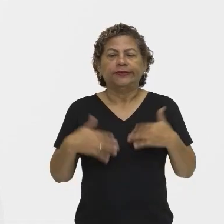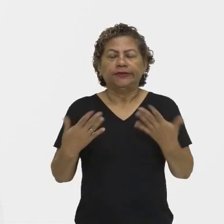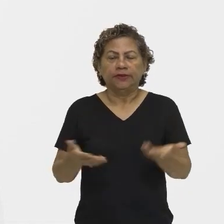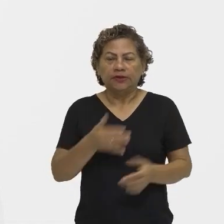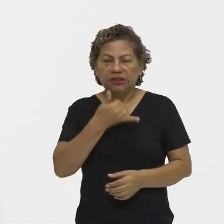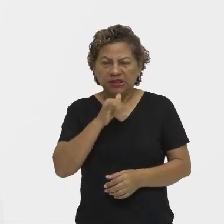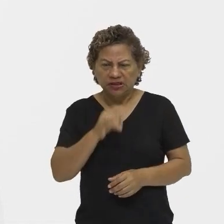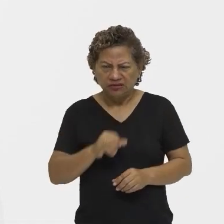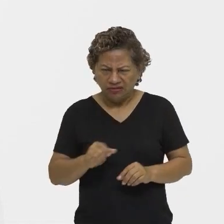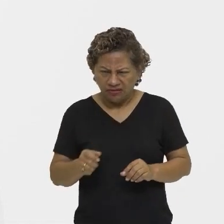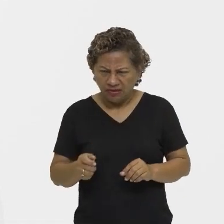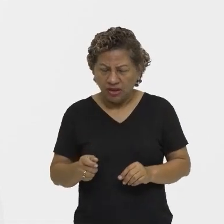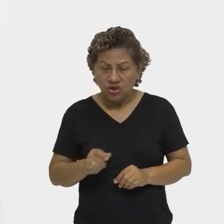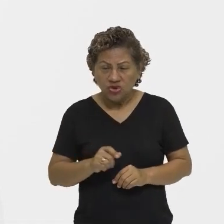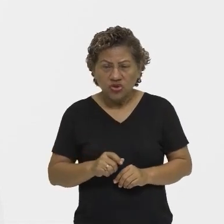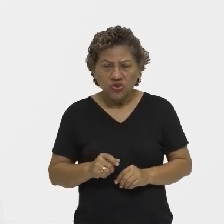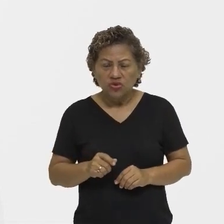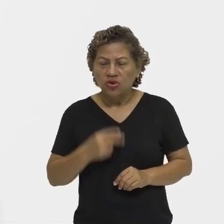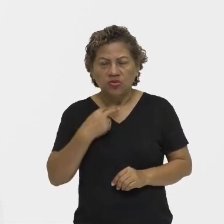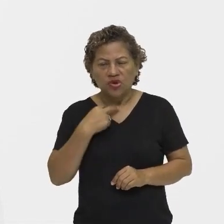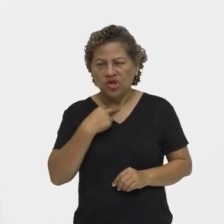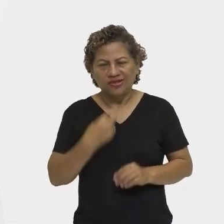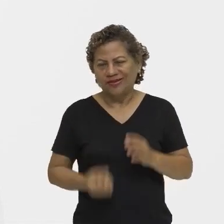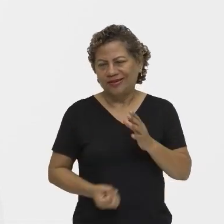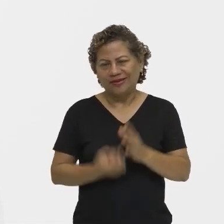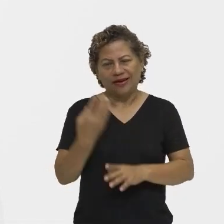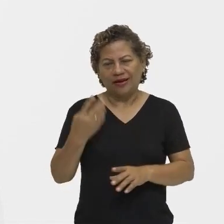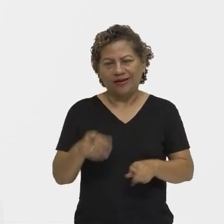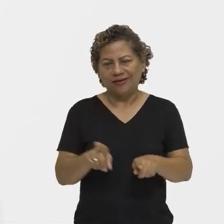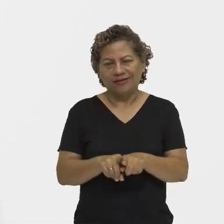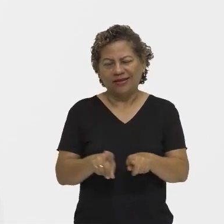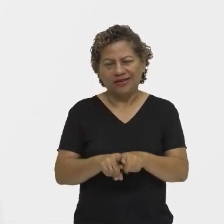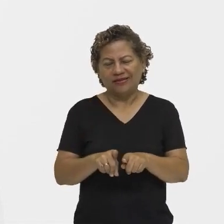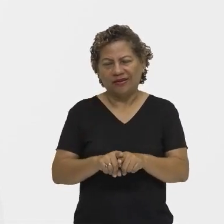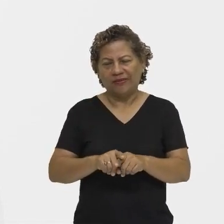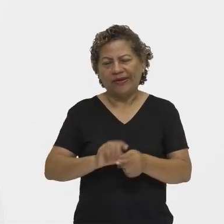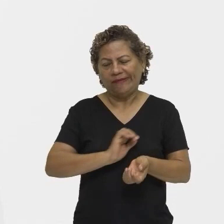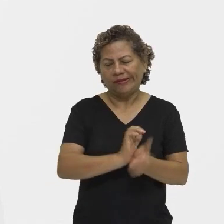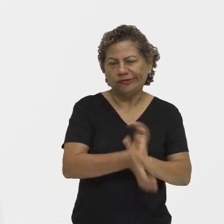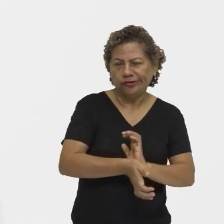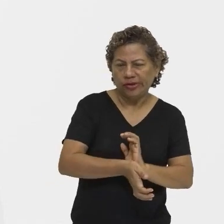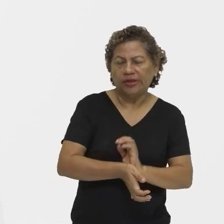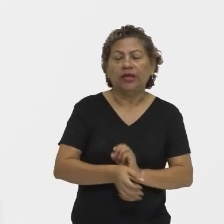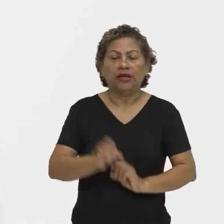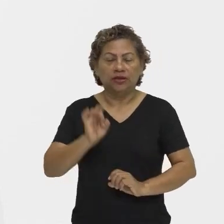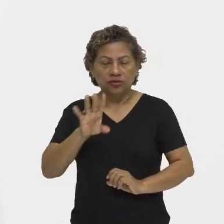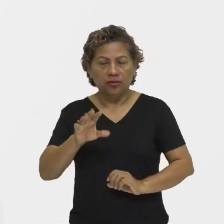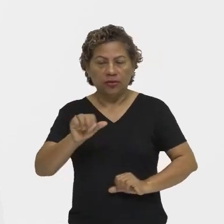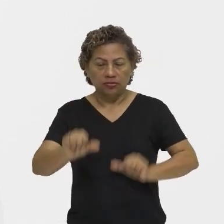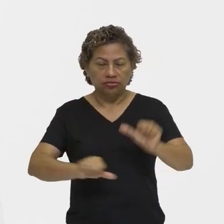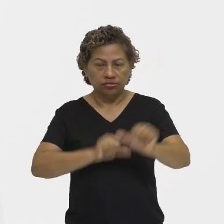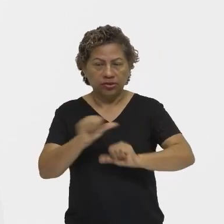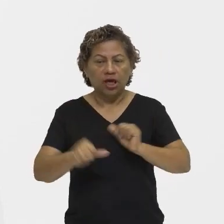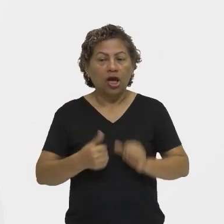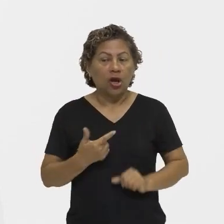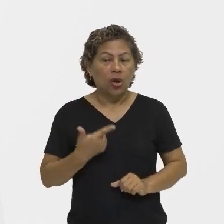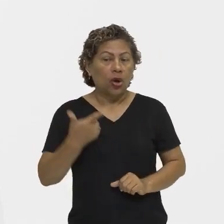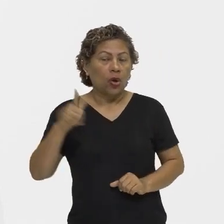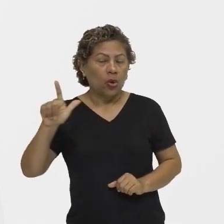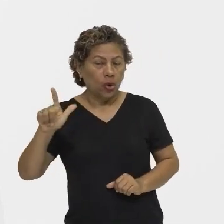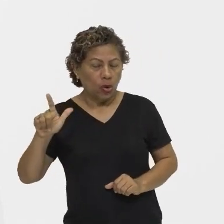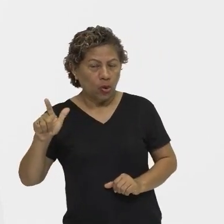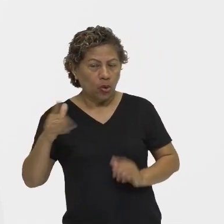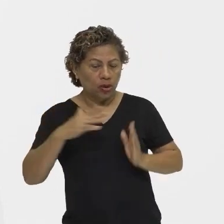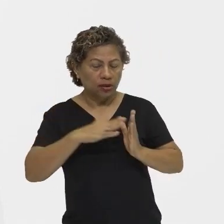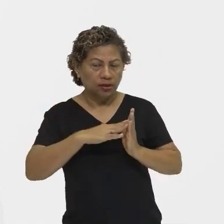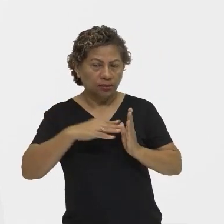ser criada ou destruída. Ela só pode ser transformada para outra